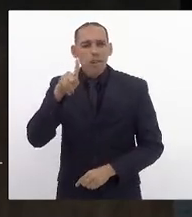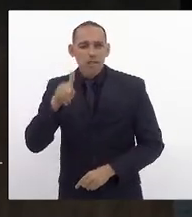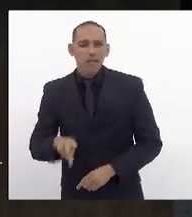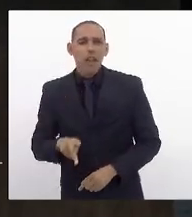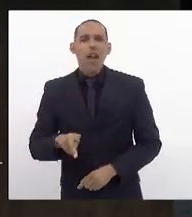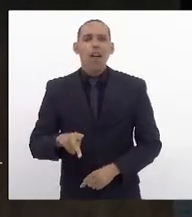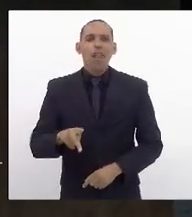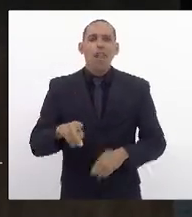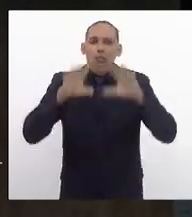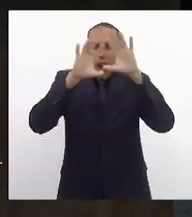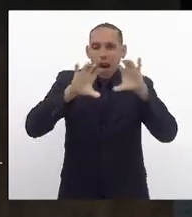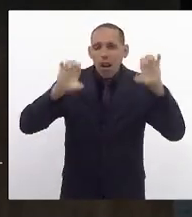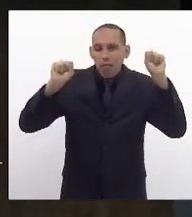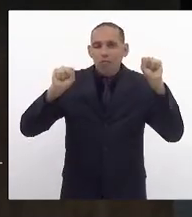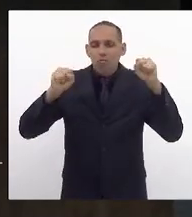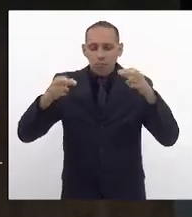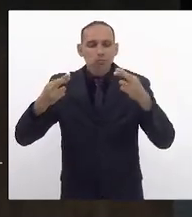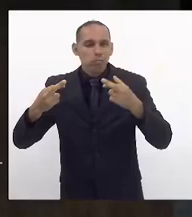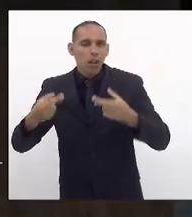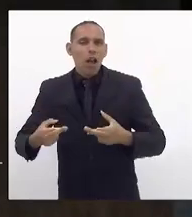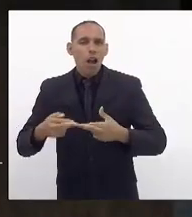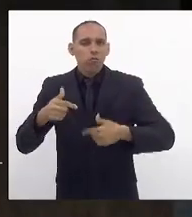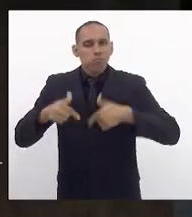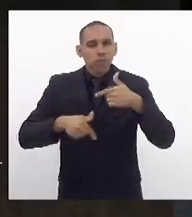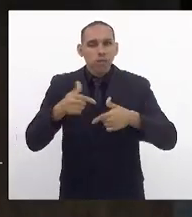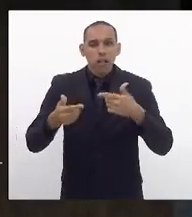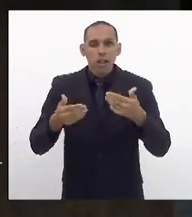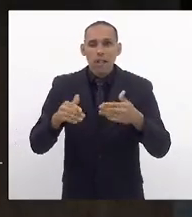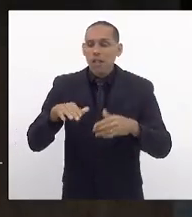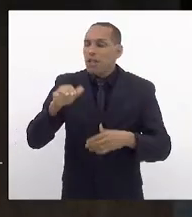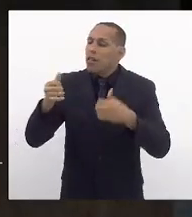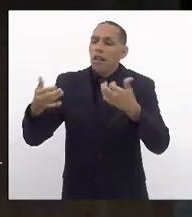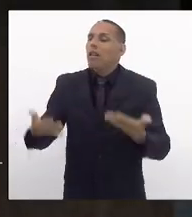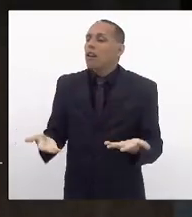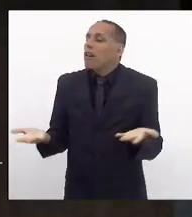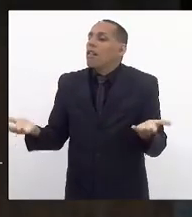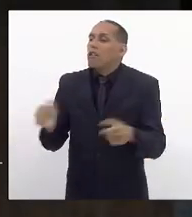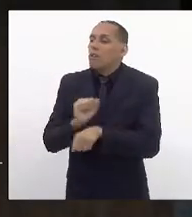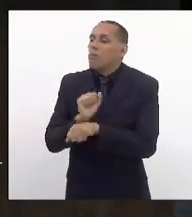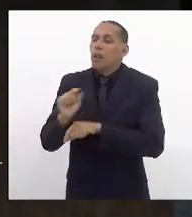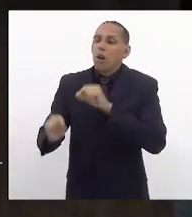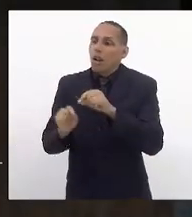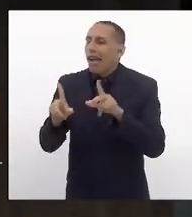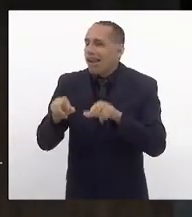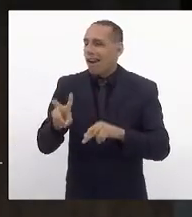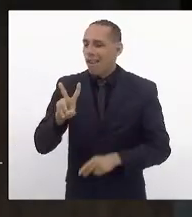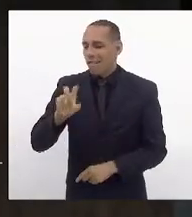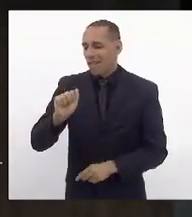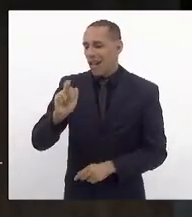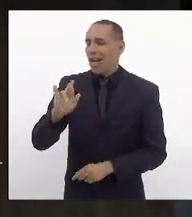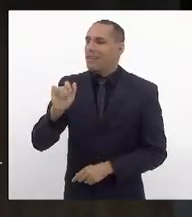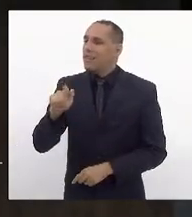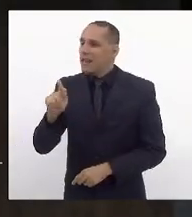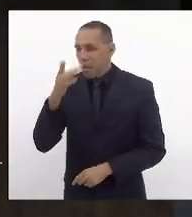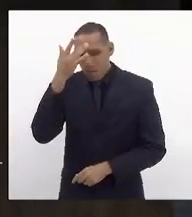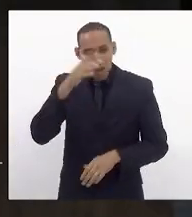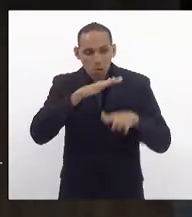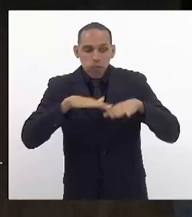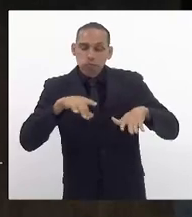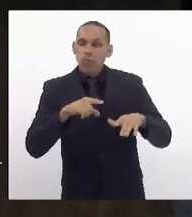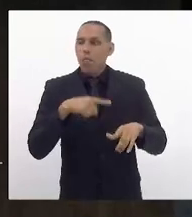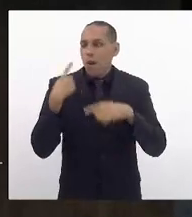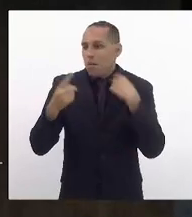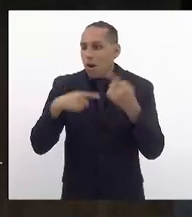Trabalho para dizer o seguinte: olha, não dá mais para segurar. O que vai esperar com uma Varig, que aí as pessoas vão morrendo e depois nem os